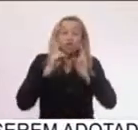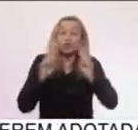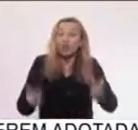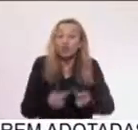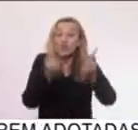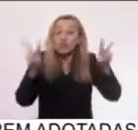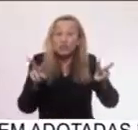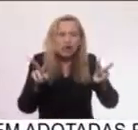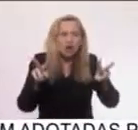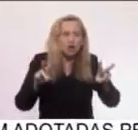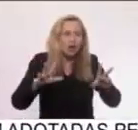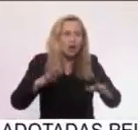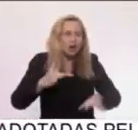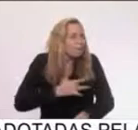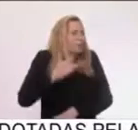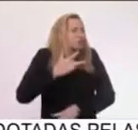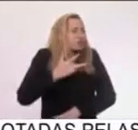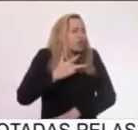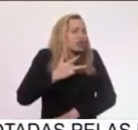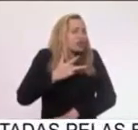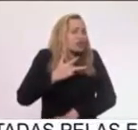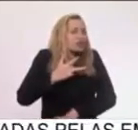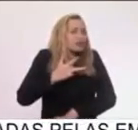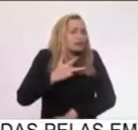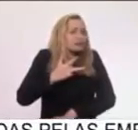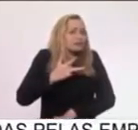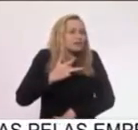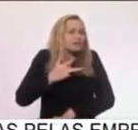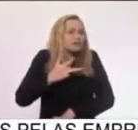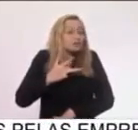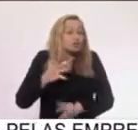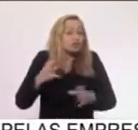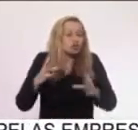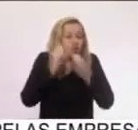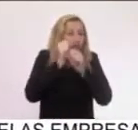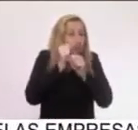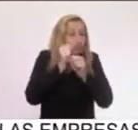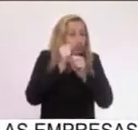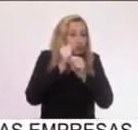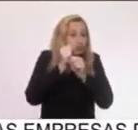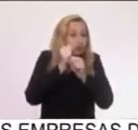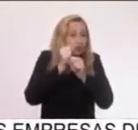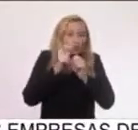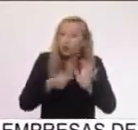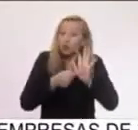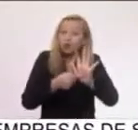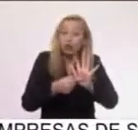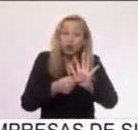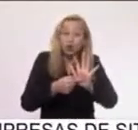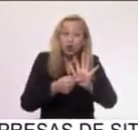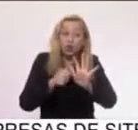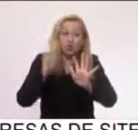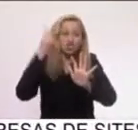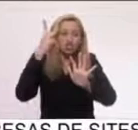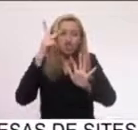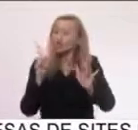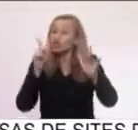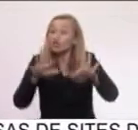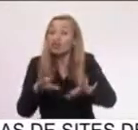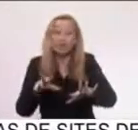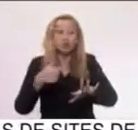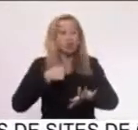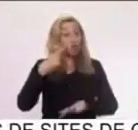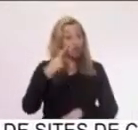lúdica, apaixonada e obscura, trouxe os fatos totalmente diferentes do que